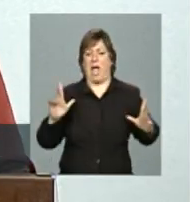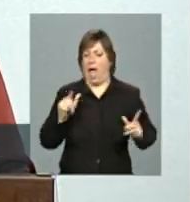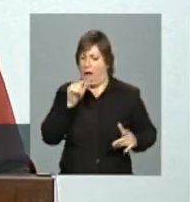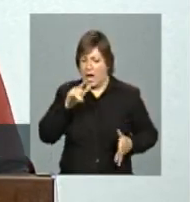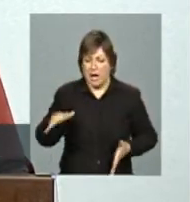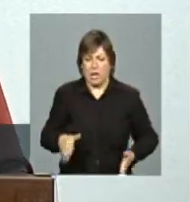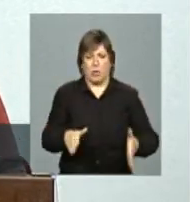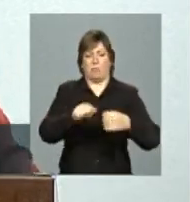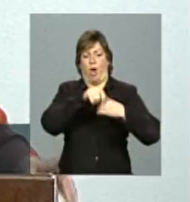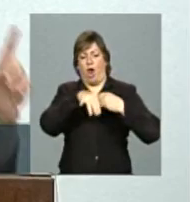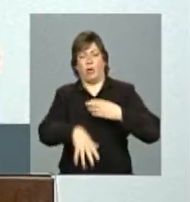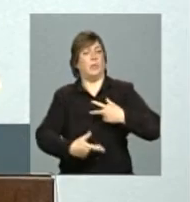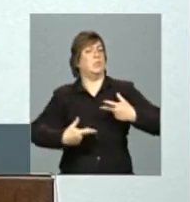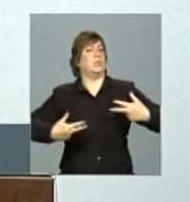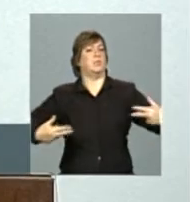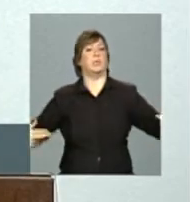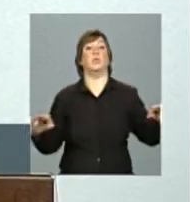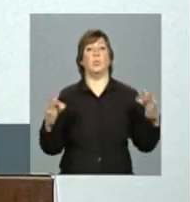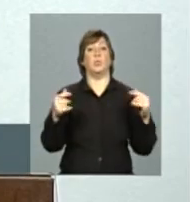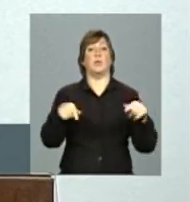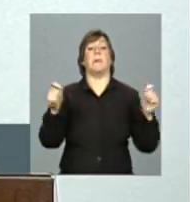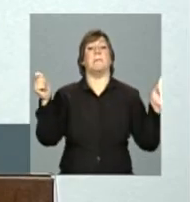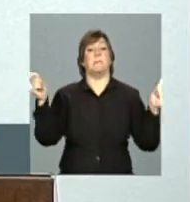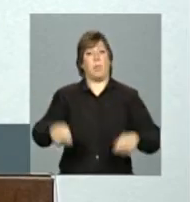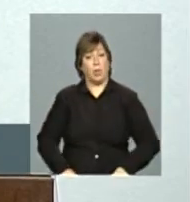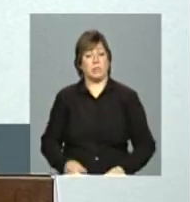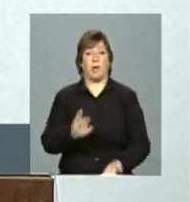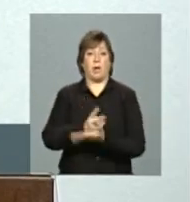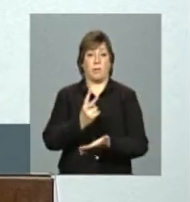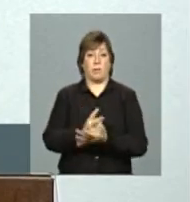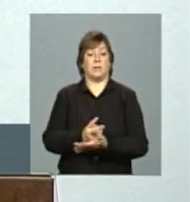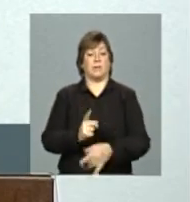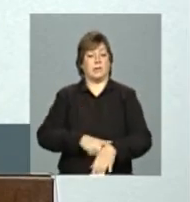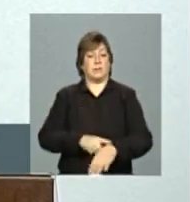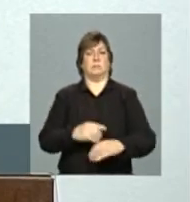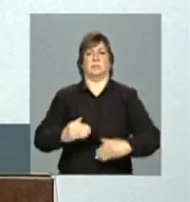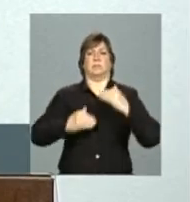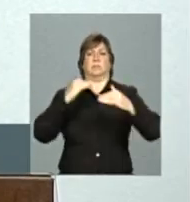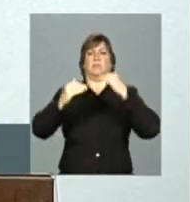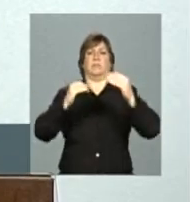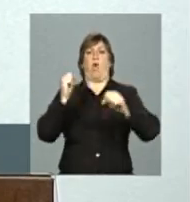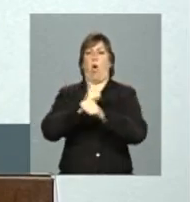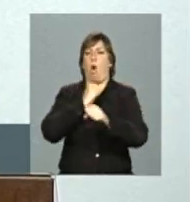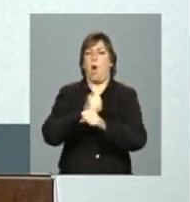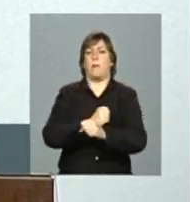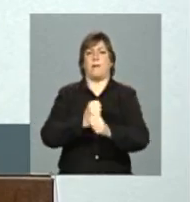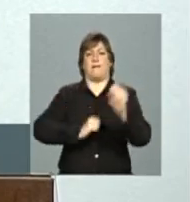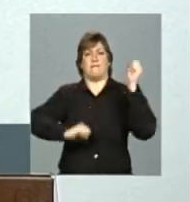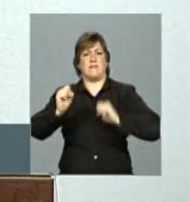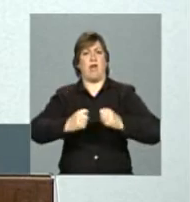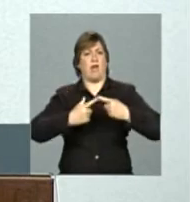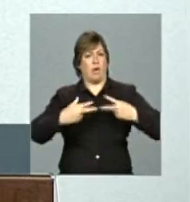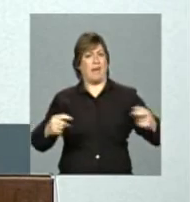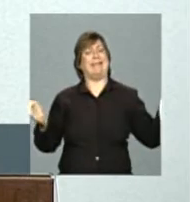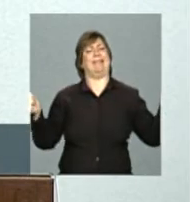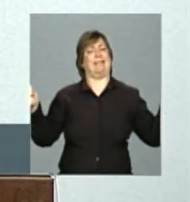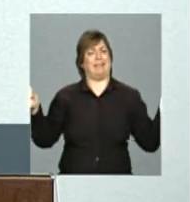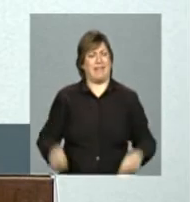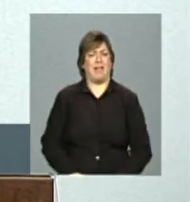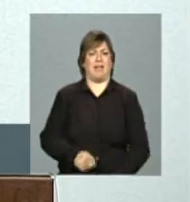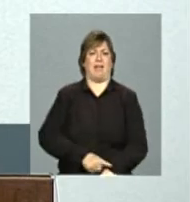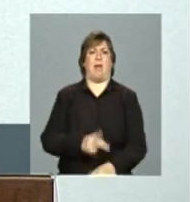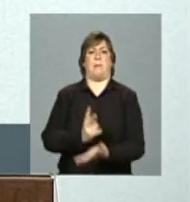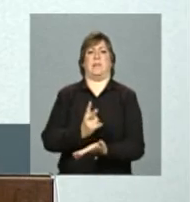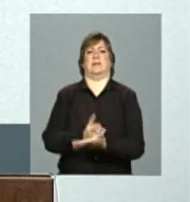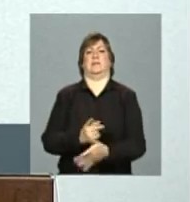é possível tudo isso e ao mesmo tempo crescer e é possível tudo isso e ao mesmo